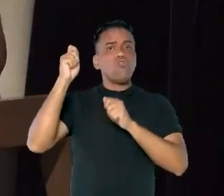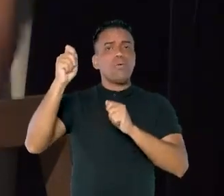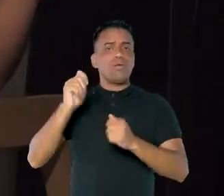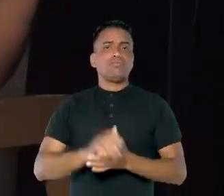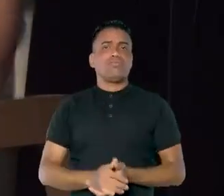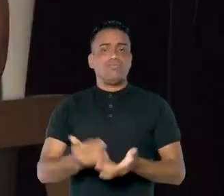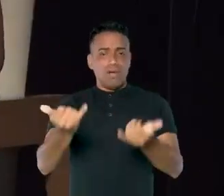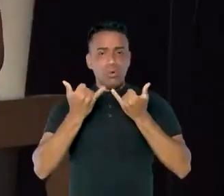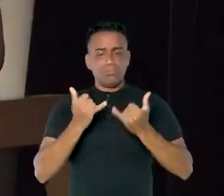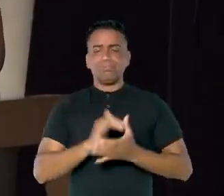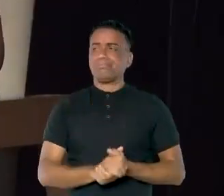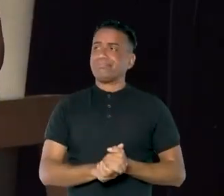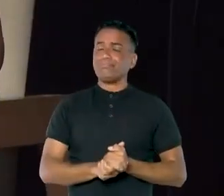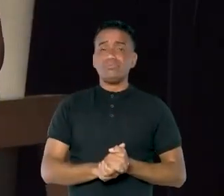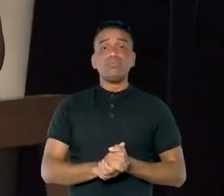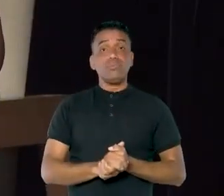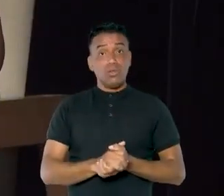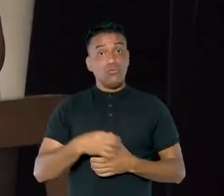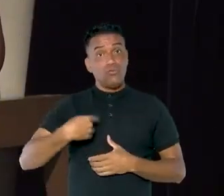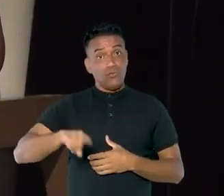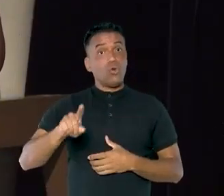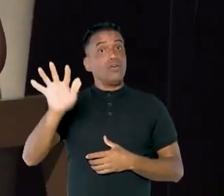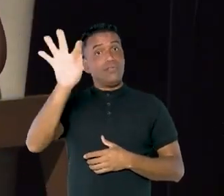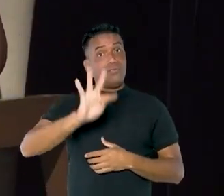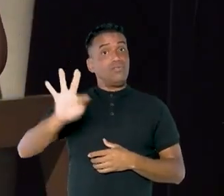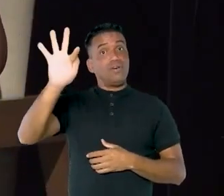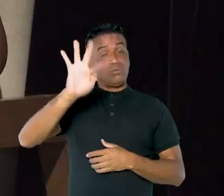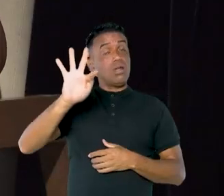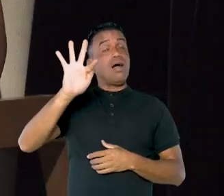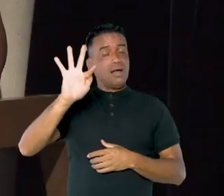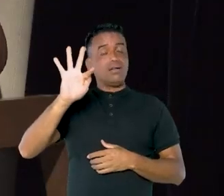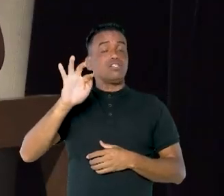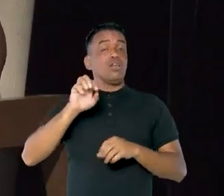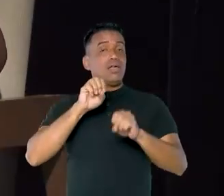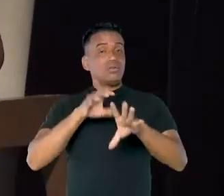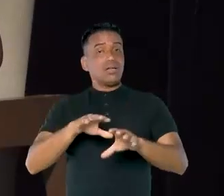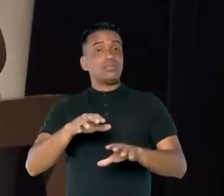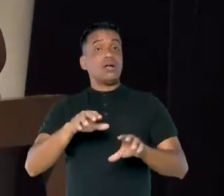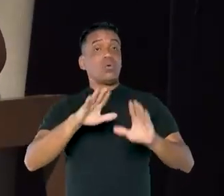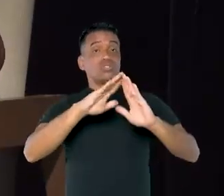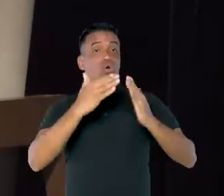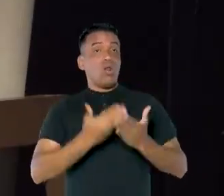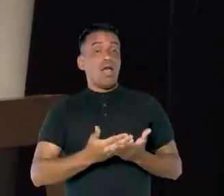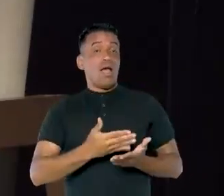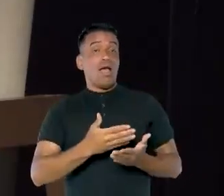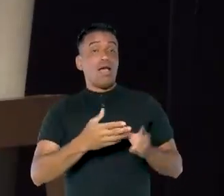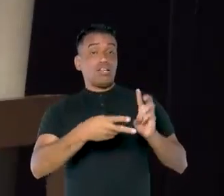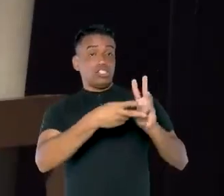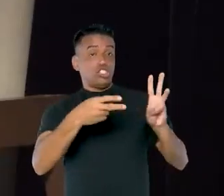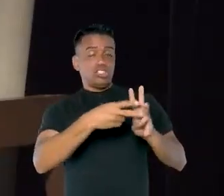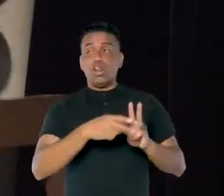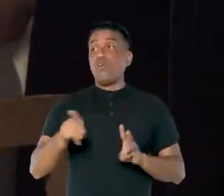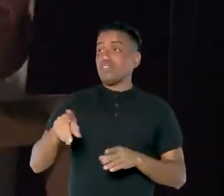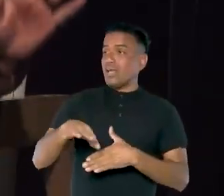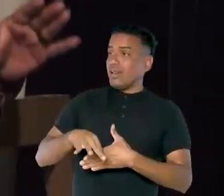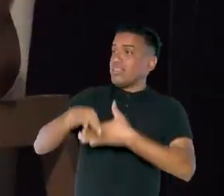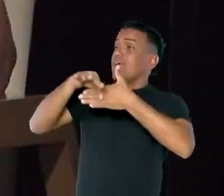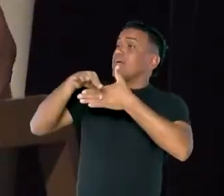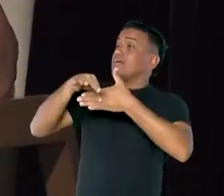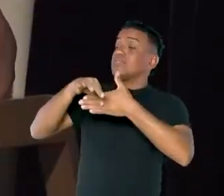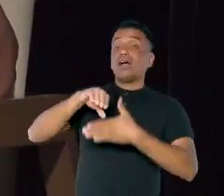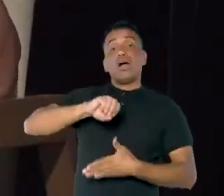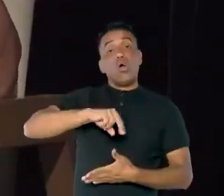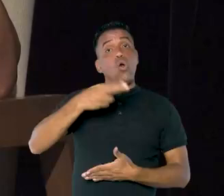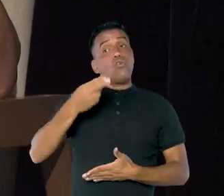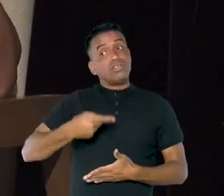eu passei para fazer uma graduação em Educação Escolar Indígena. Aí, Eli, você escolhe. Ou você é liderança, ou você